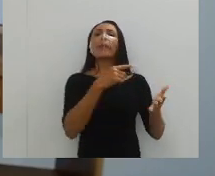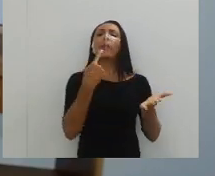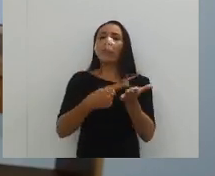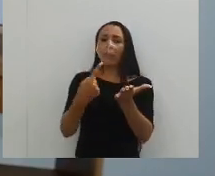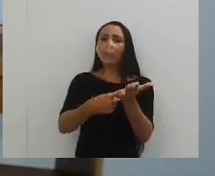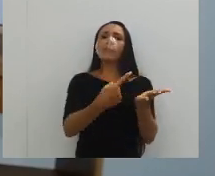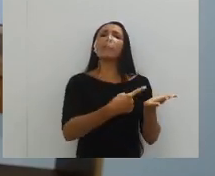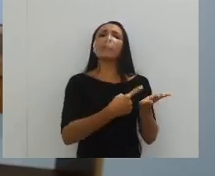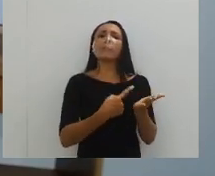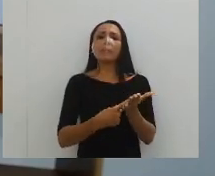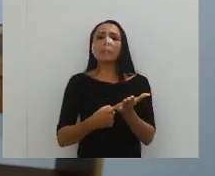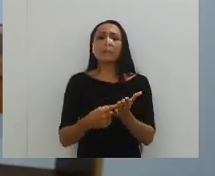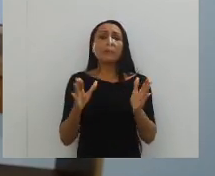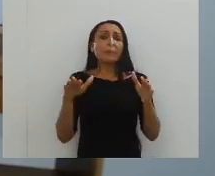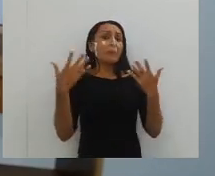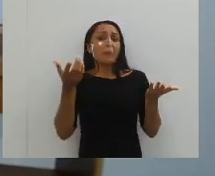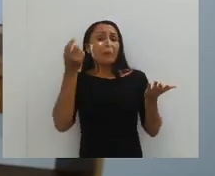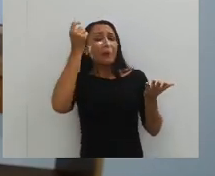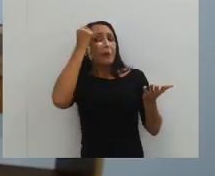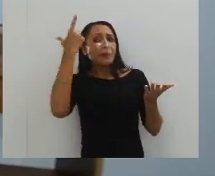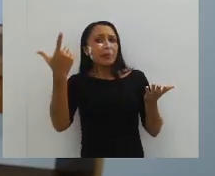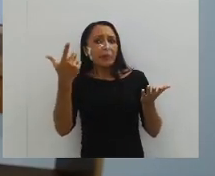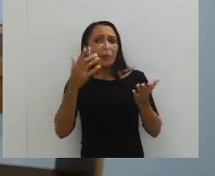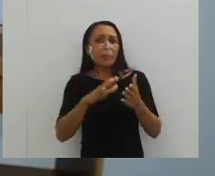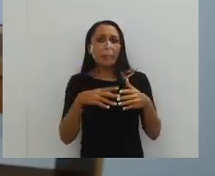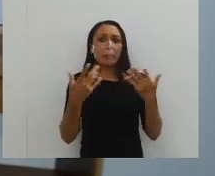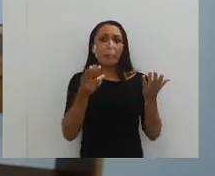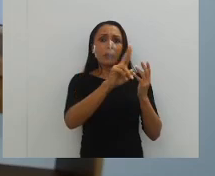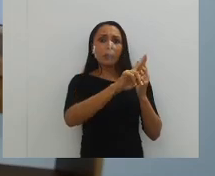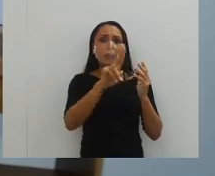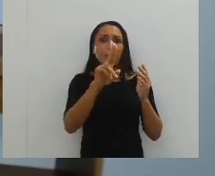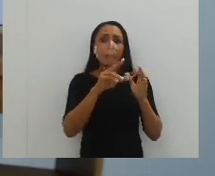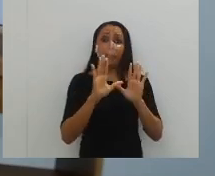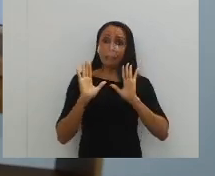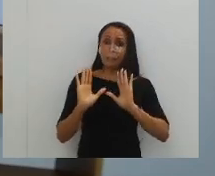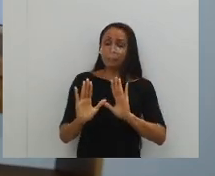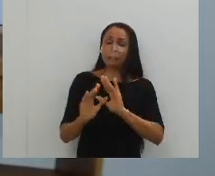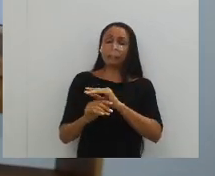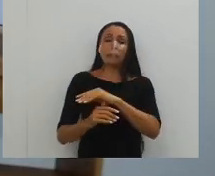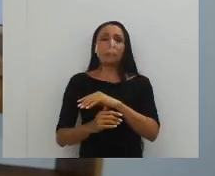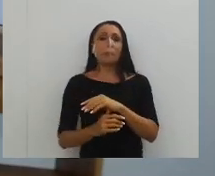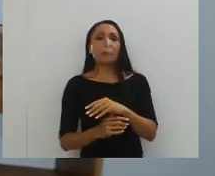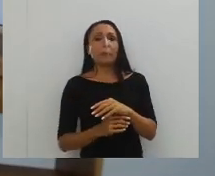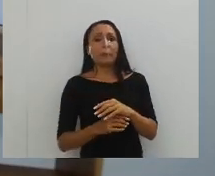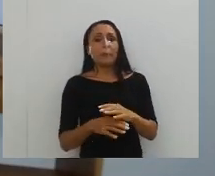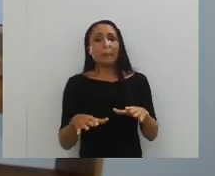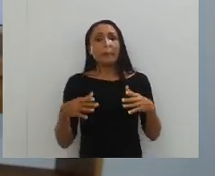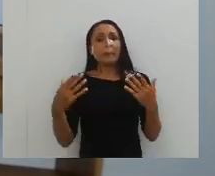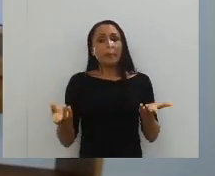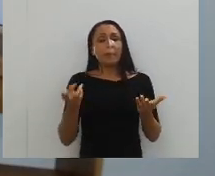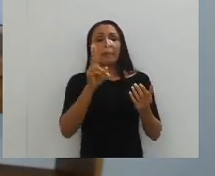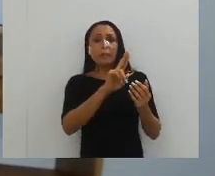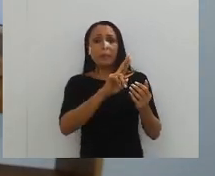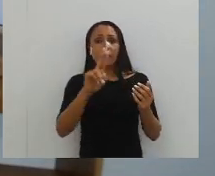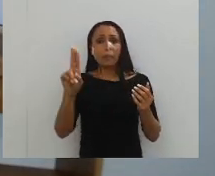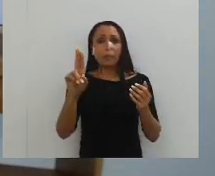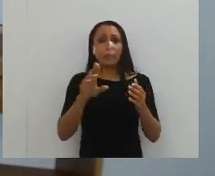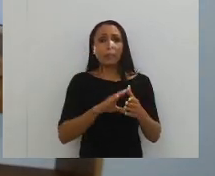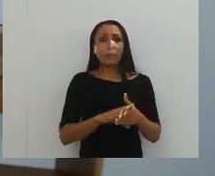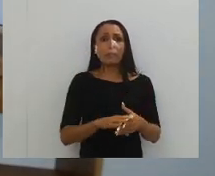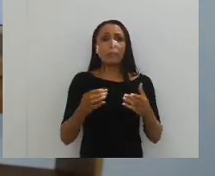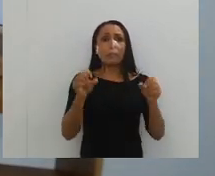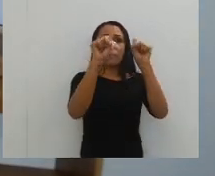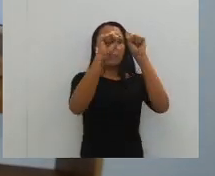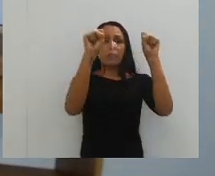assim, tá, e qual é a tua ideia para essa nomenclatura? Ele disse, olha, essa nomenclatura, ela vai ser fornecida